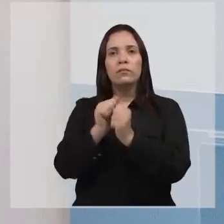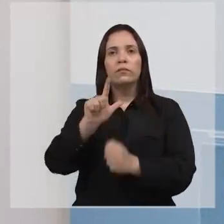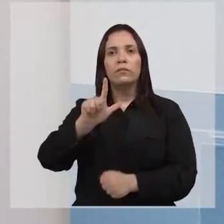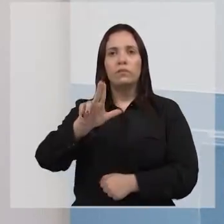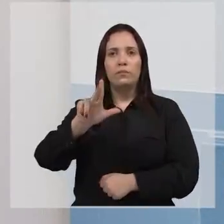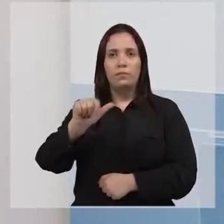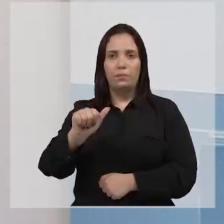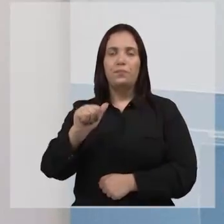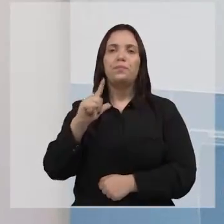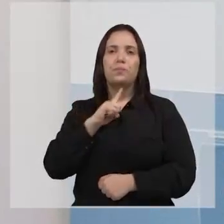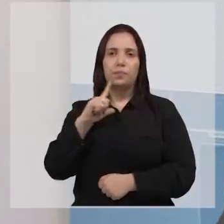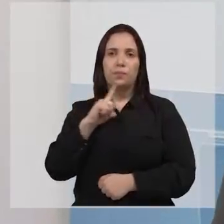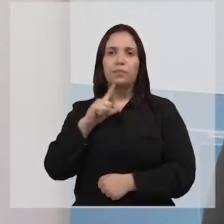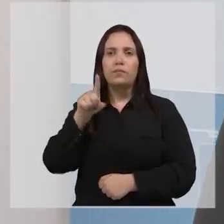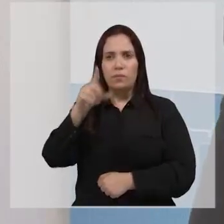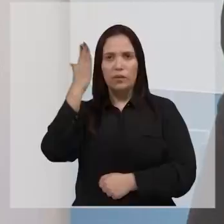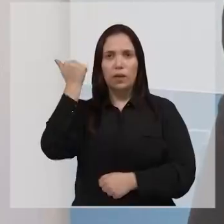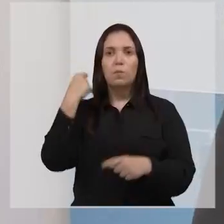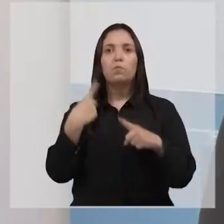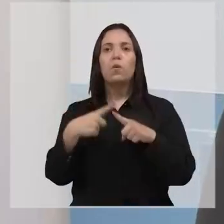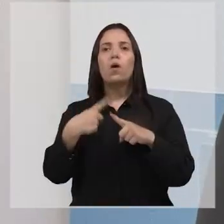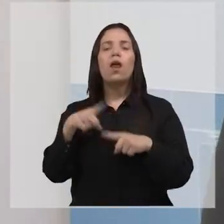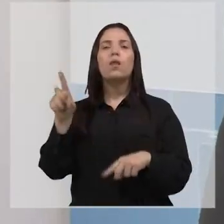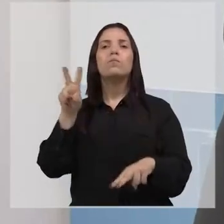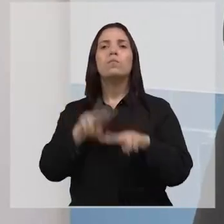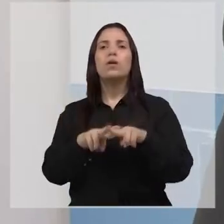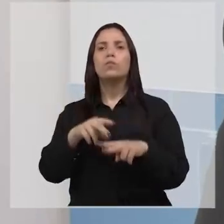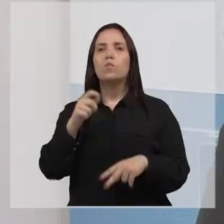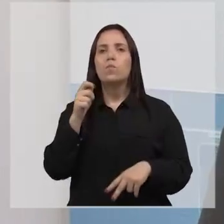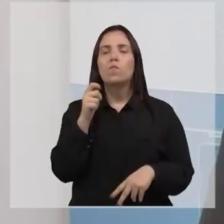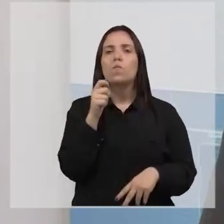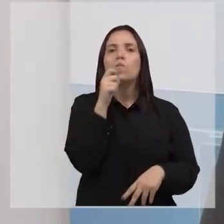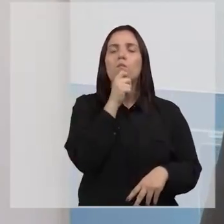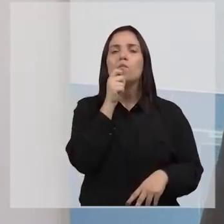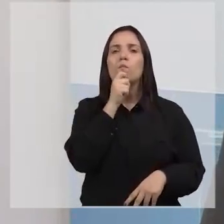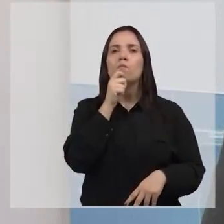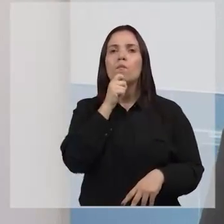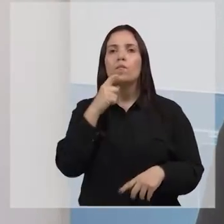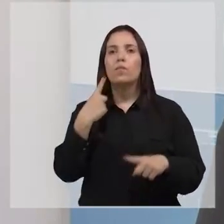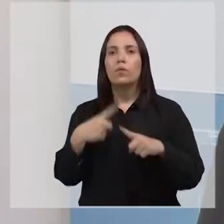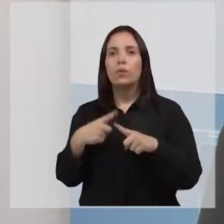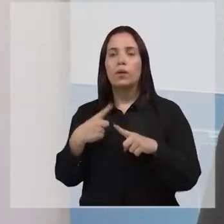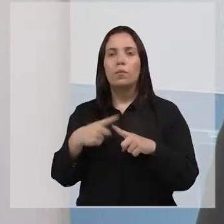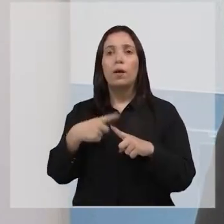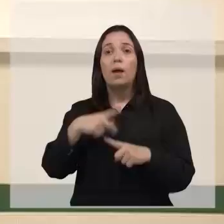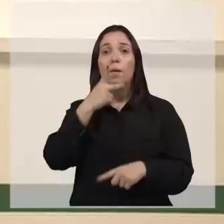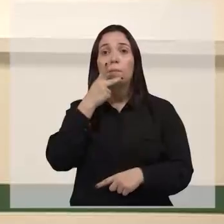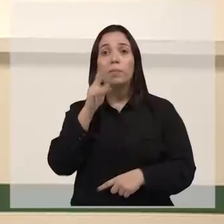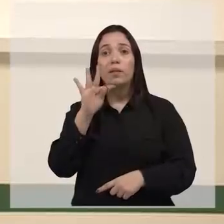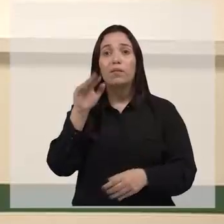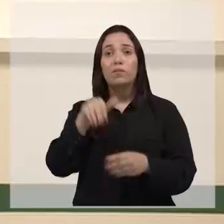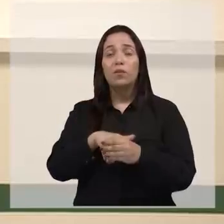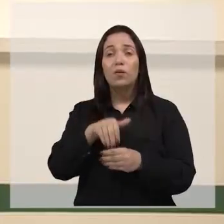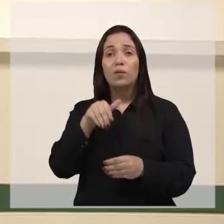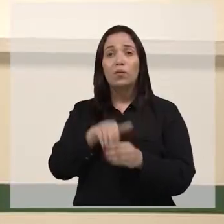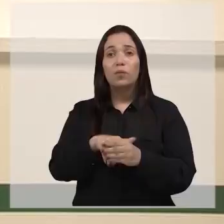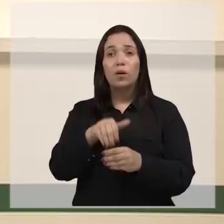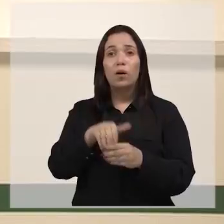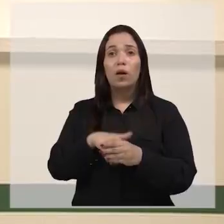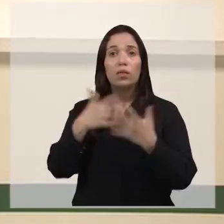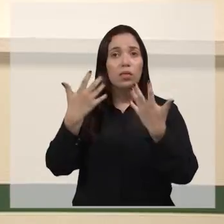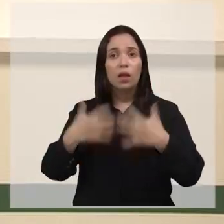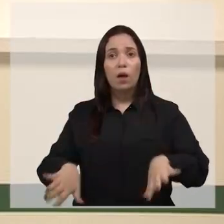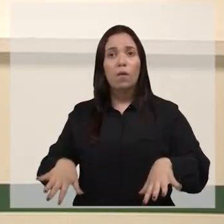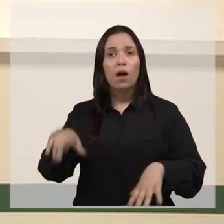preso. Você sabe por que é que ele não está preso? O PT votou. Aí é vergonhoso. O PT votou pela não